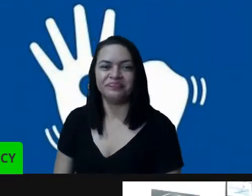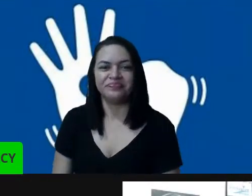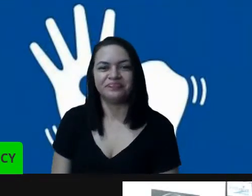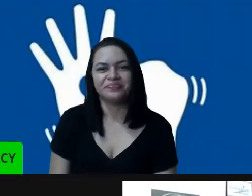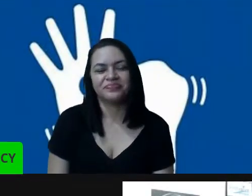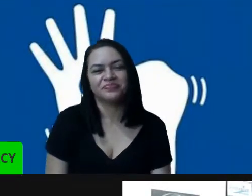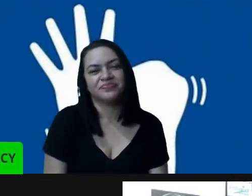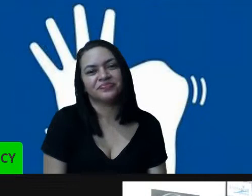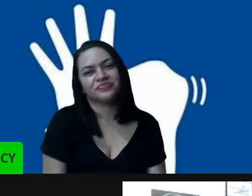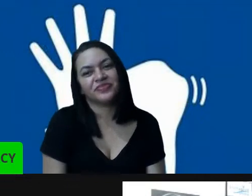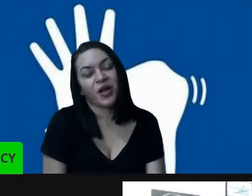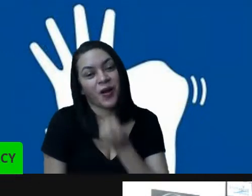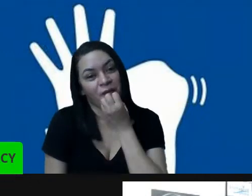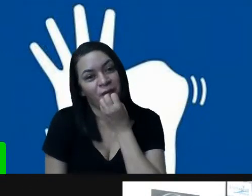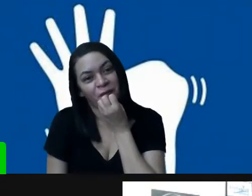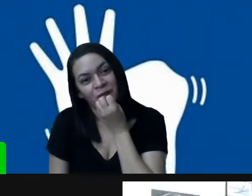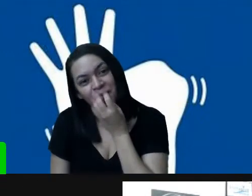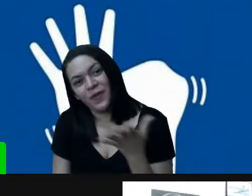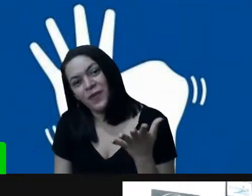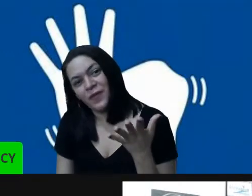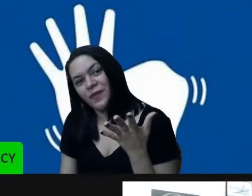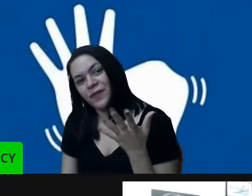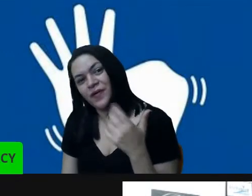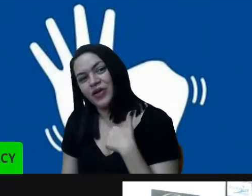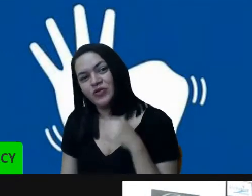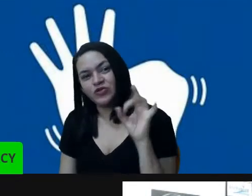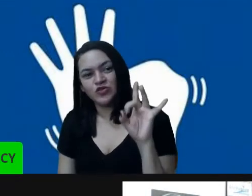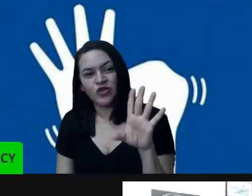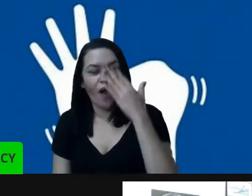Bom, eu só tenho a agradecer também